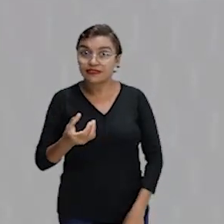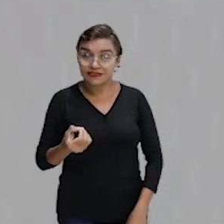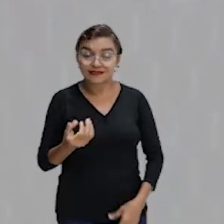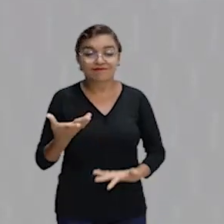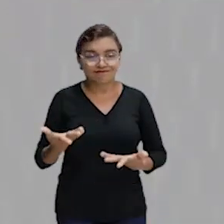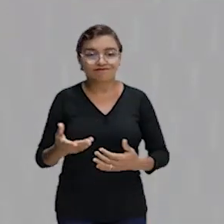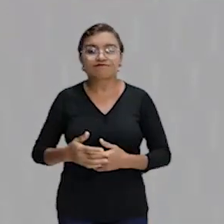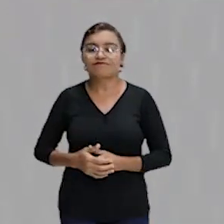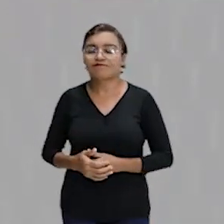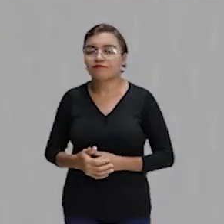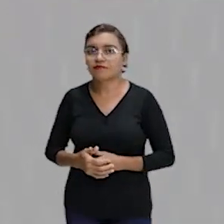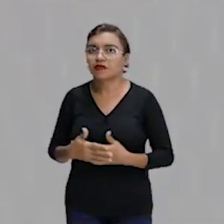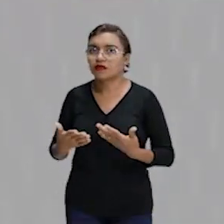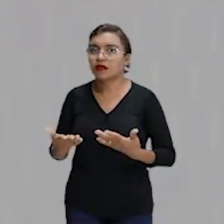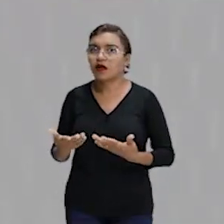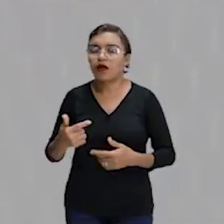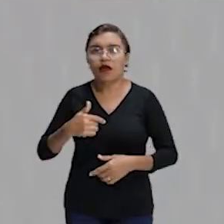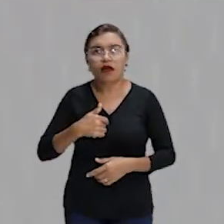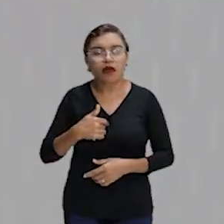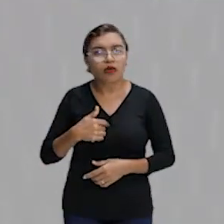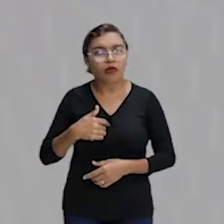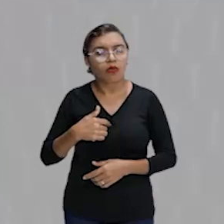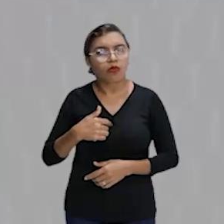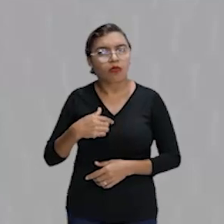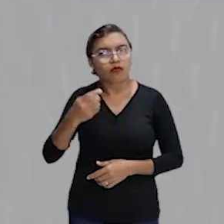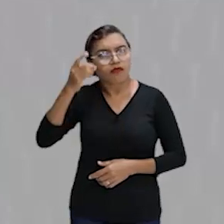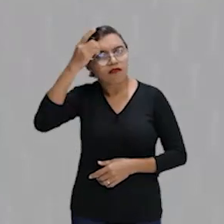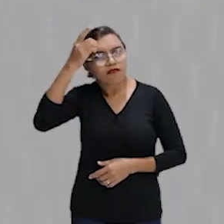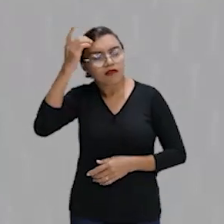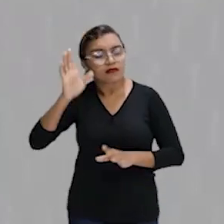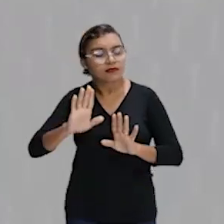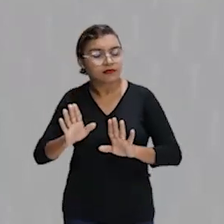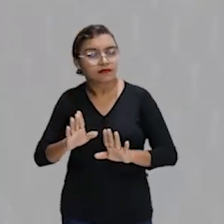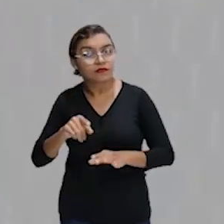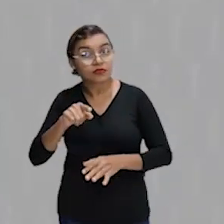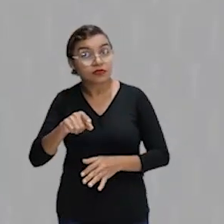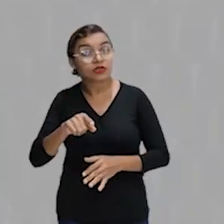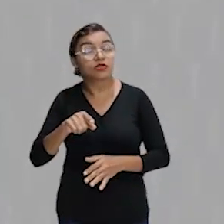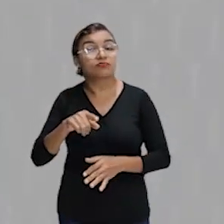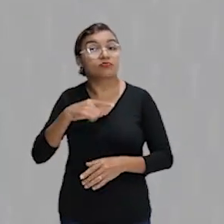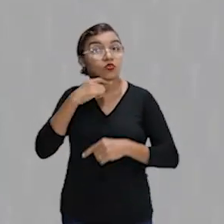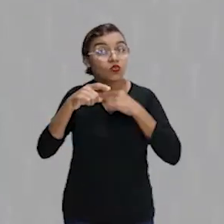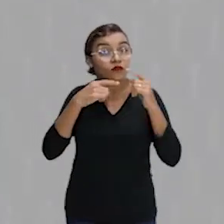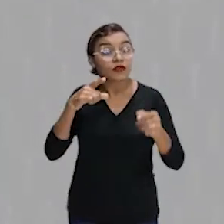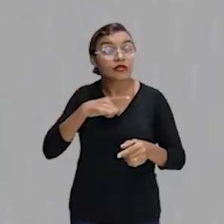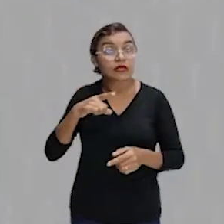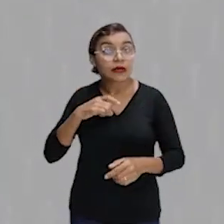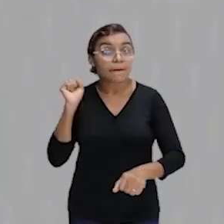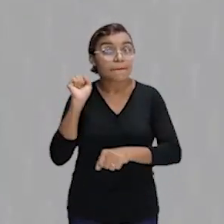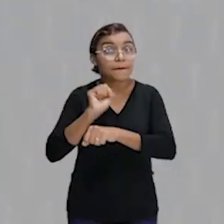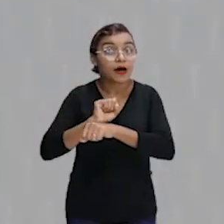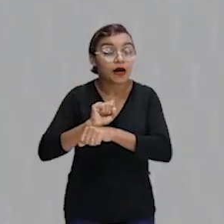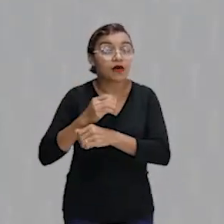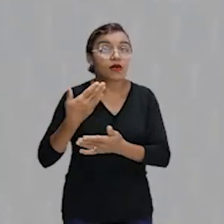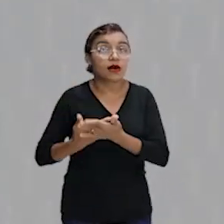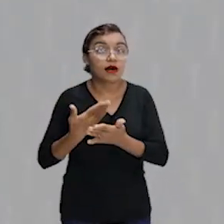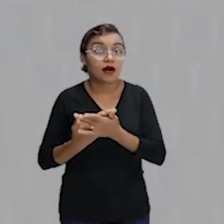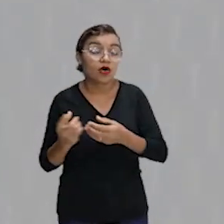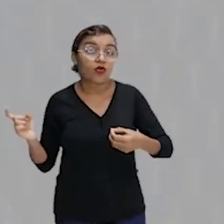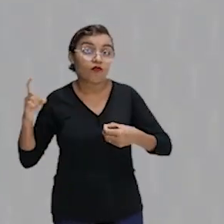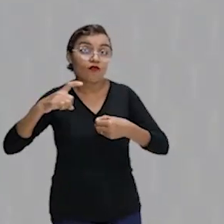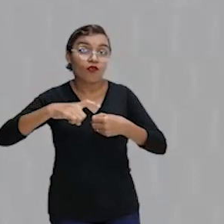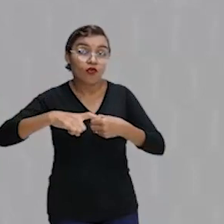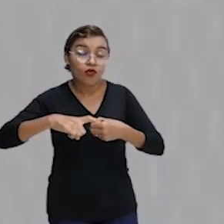bom? Então, não estou inventando nada, você já estudou isso. Tá com dúvida? Dá um pause aí na aula, volta lá nas aulas lá que